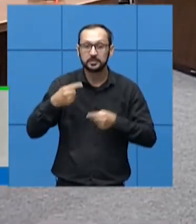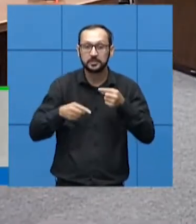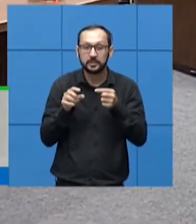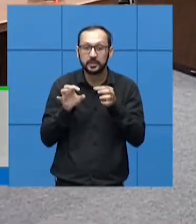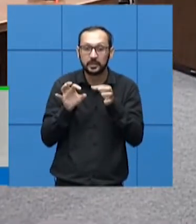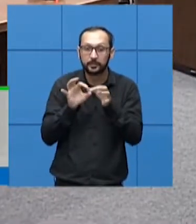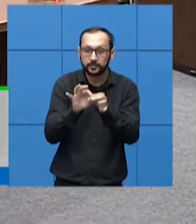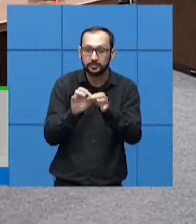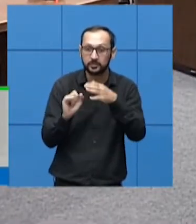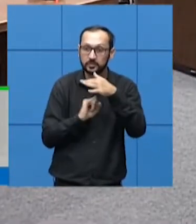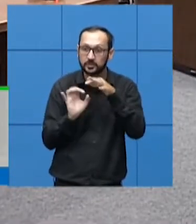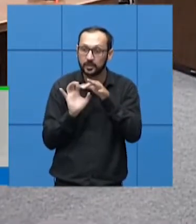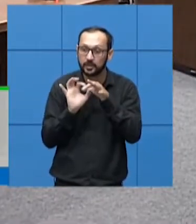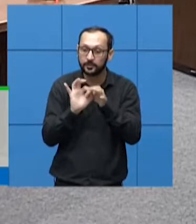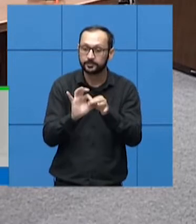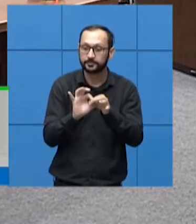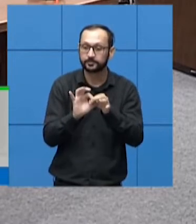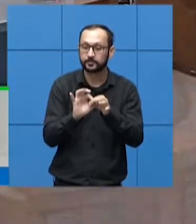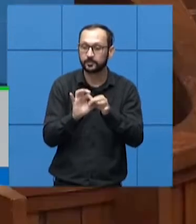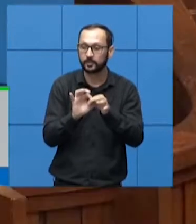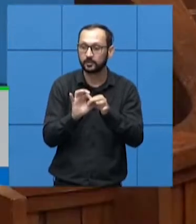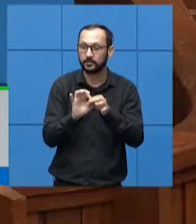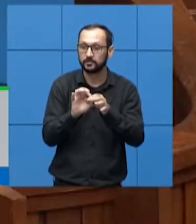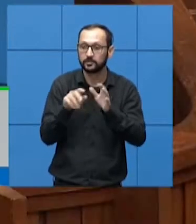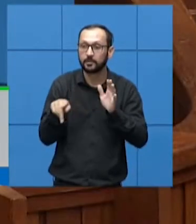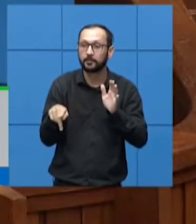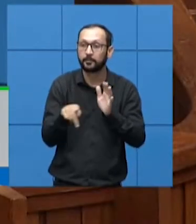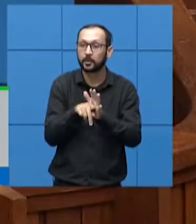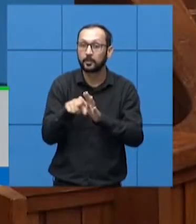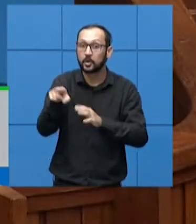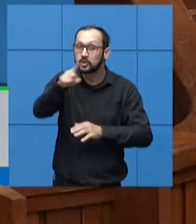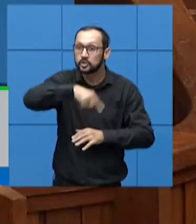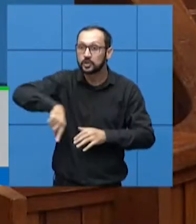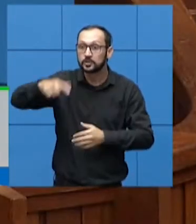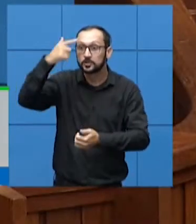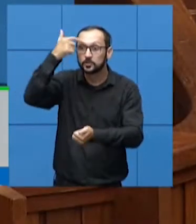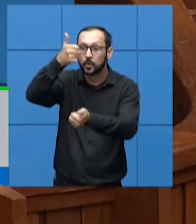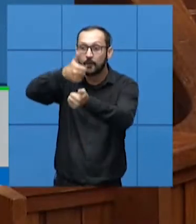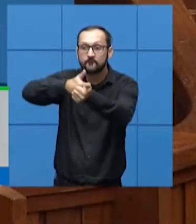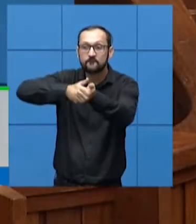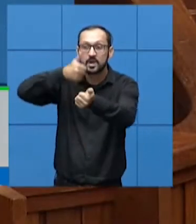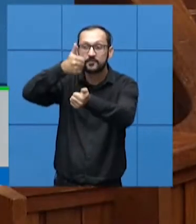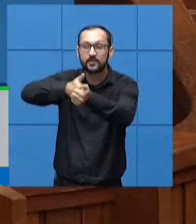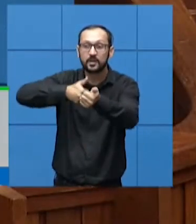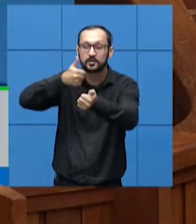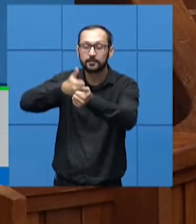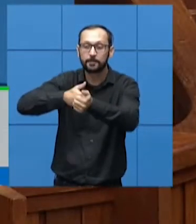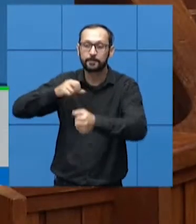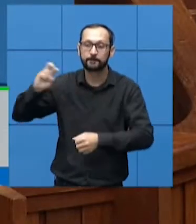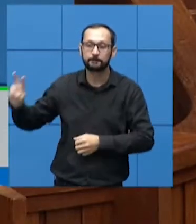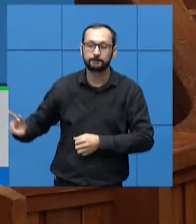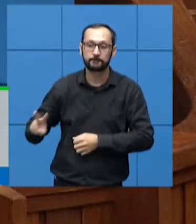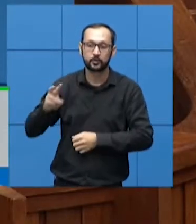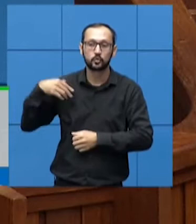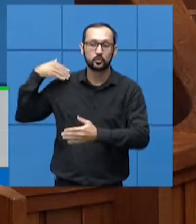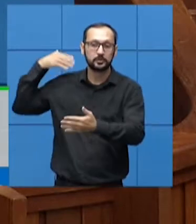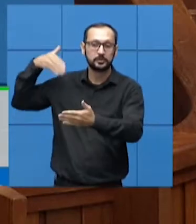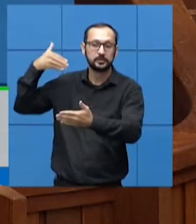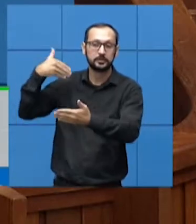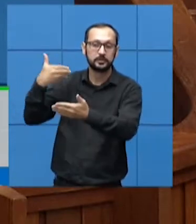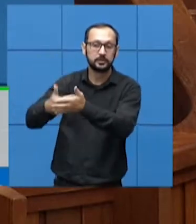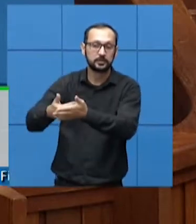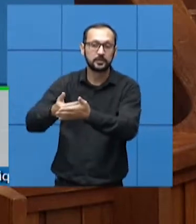nós, instituições, e fazermos a nossa própria reflexão em cima dos valores que foram acumulados do serviço que nós